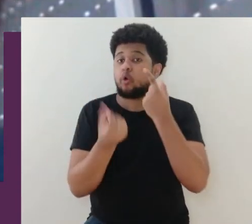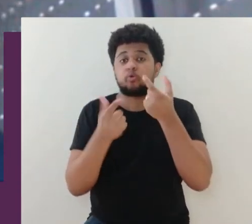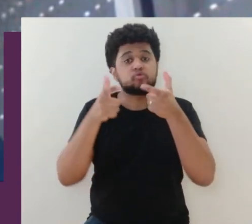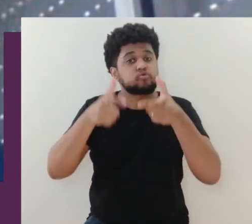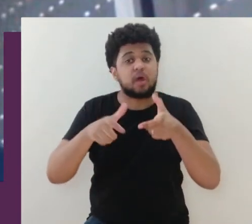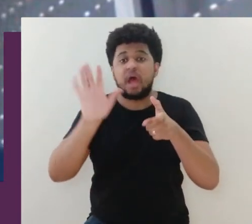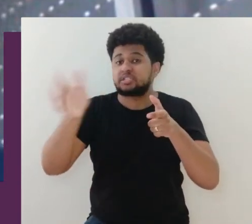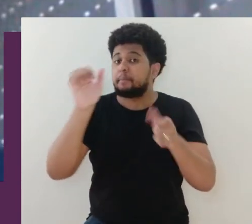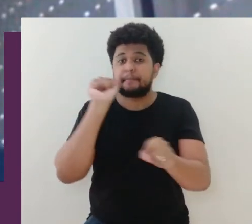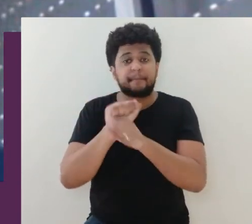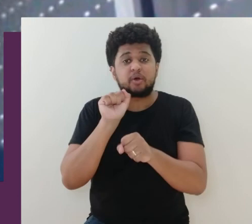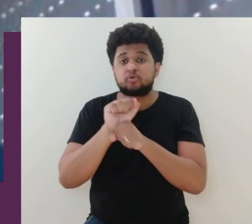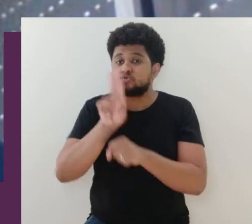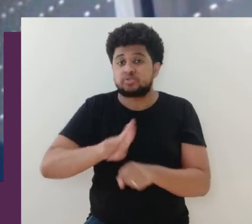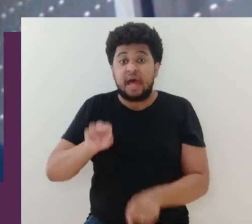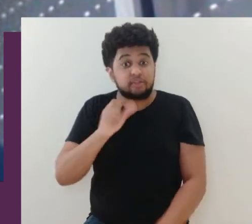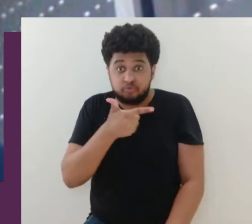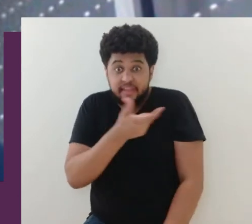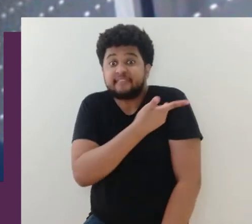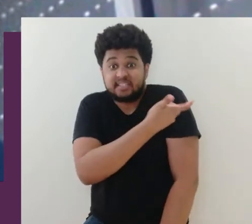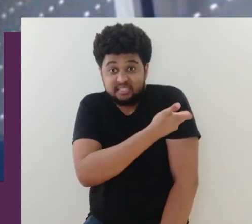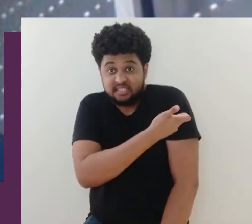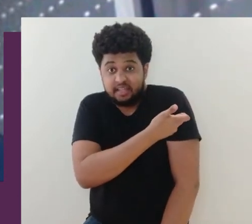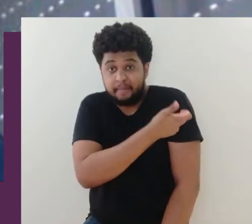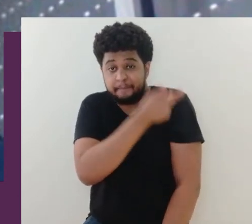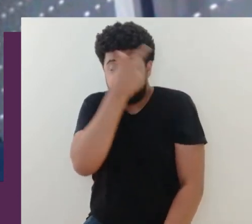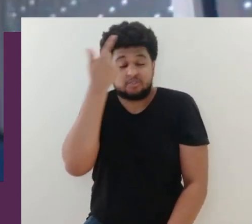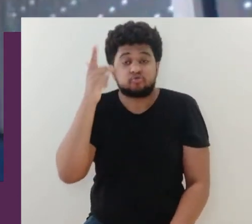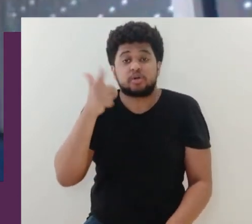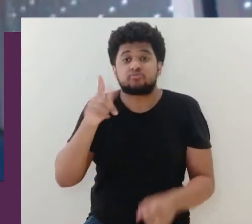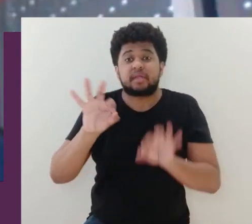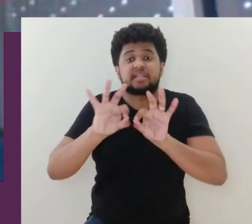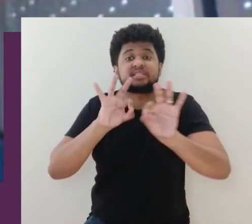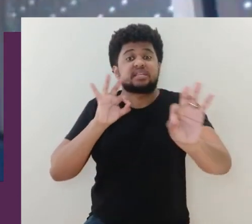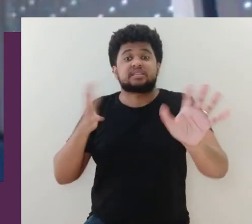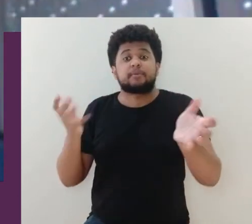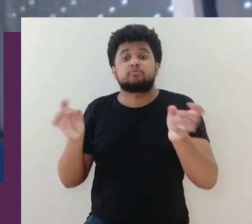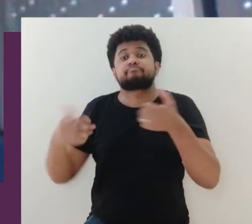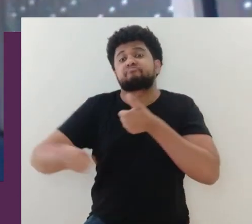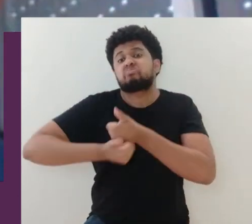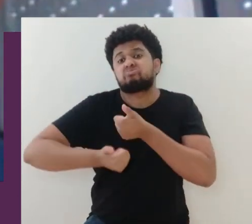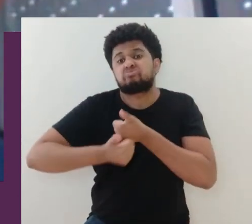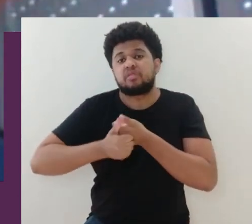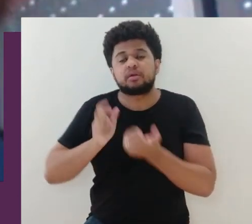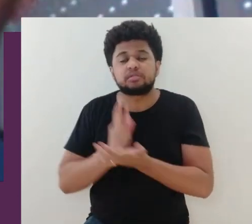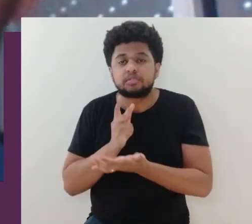população, de uma forma geral, em alguns setores, ela praticamente deixou de usar. Isso sem vacina.